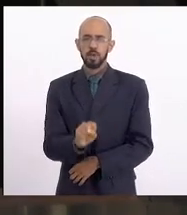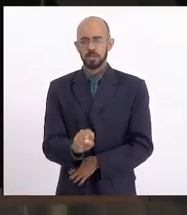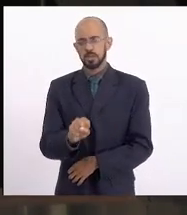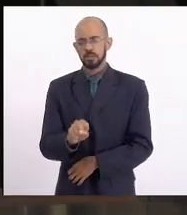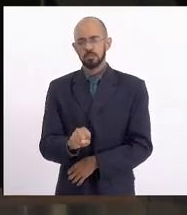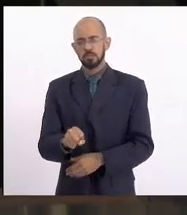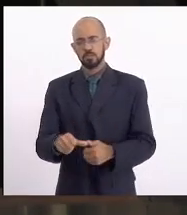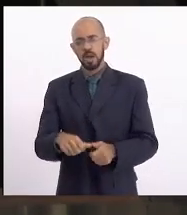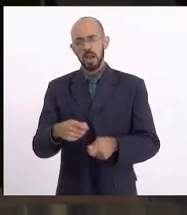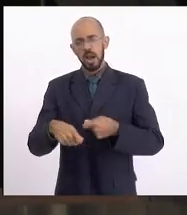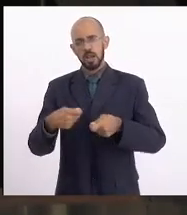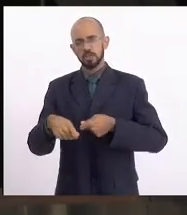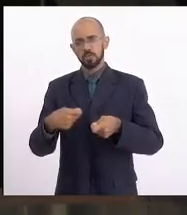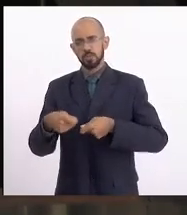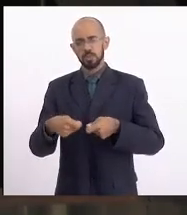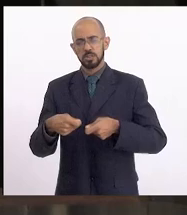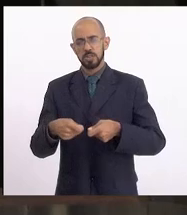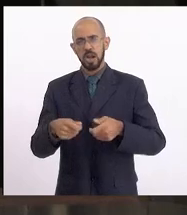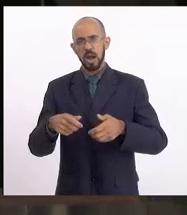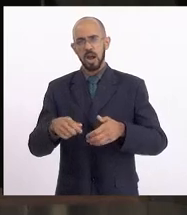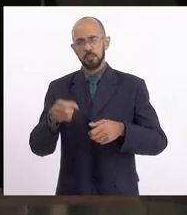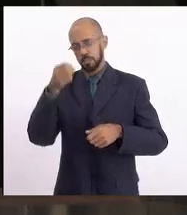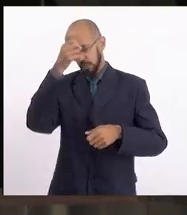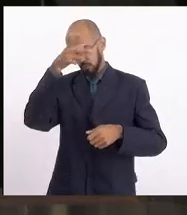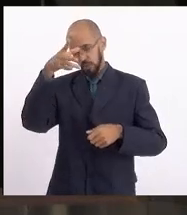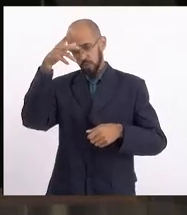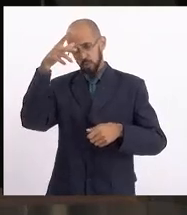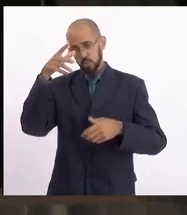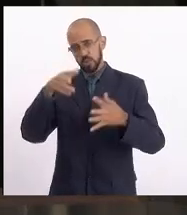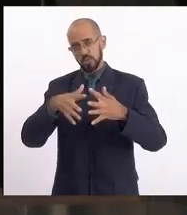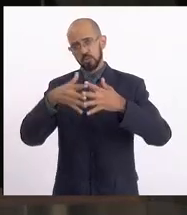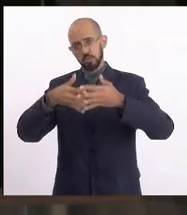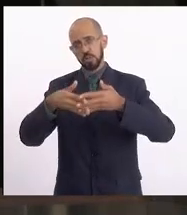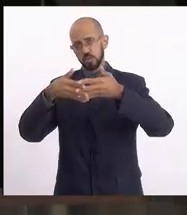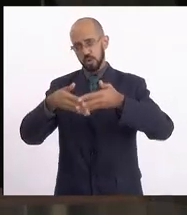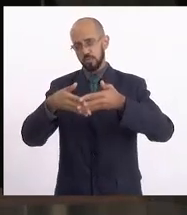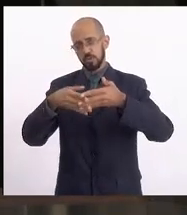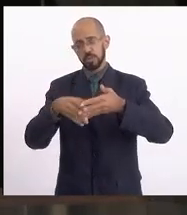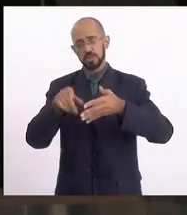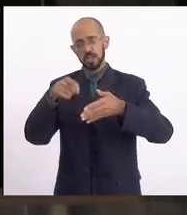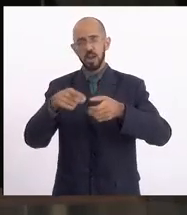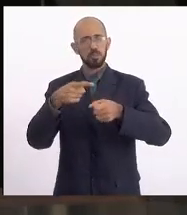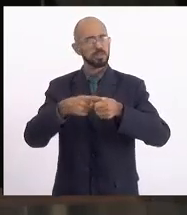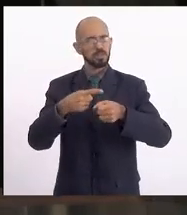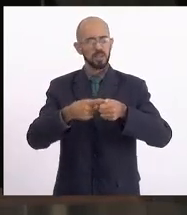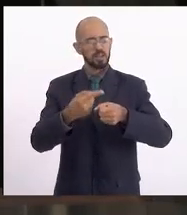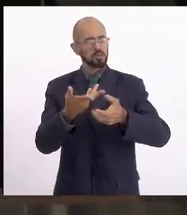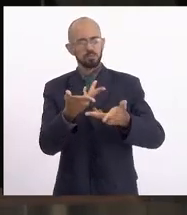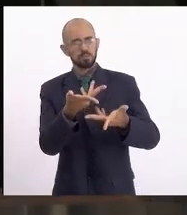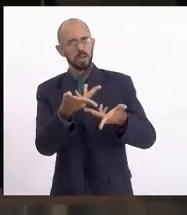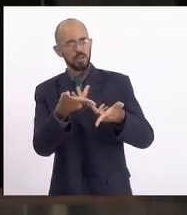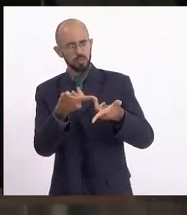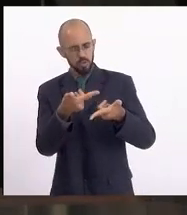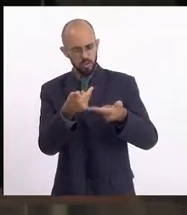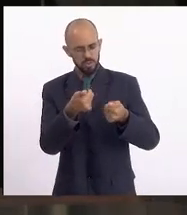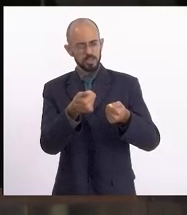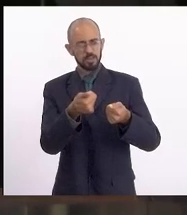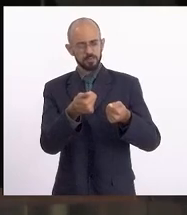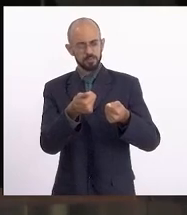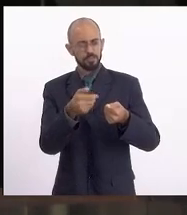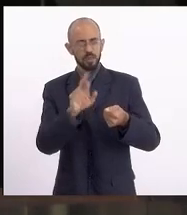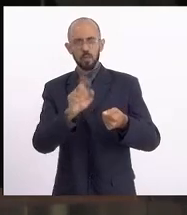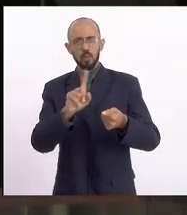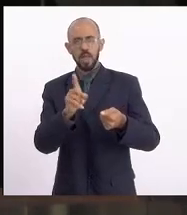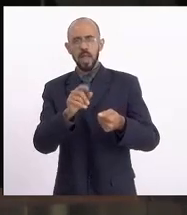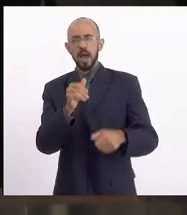prefeitura da cidade de Petrópolis, que é um encanto de cidade e merece o melhor destino possível. Não é coincidência, não